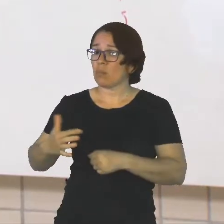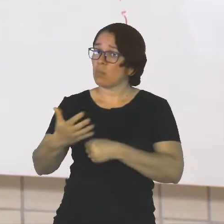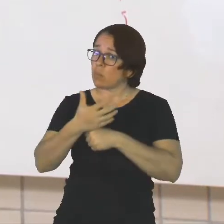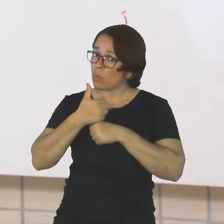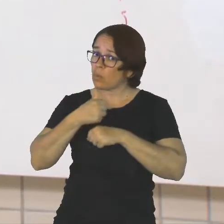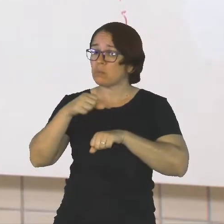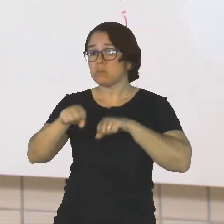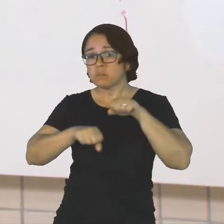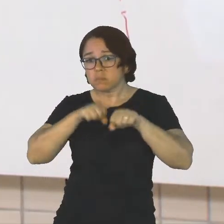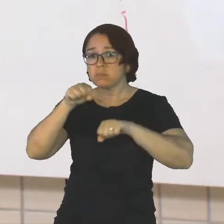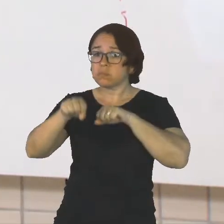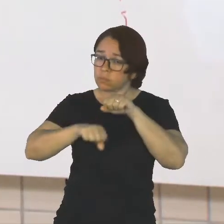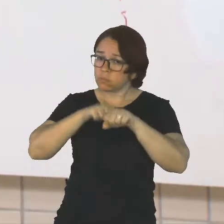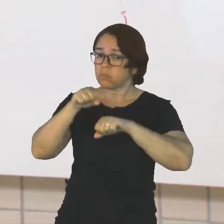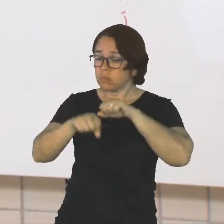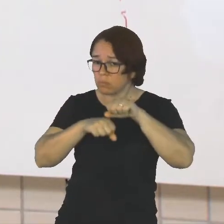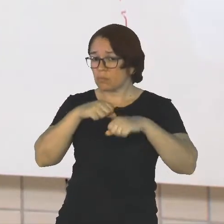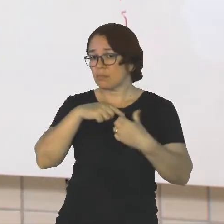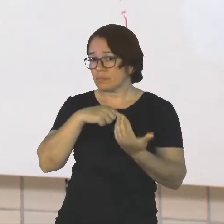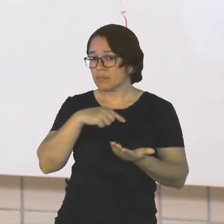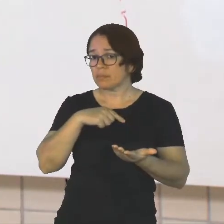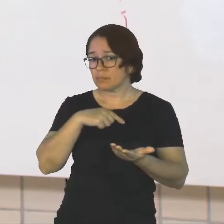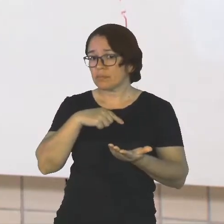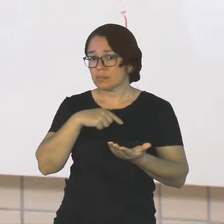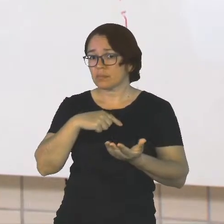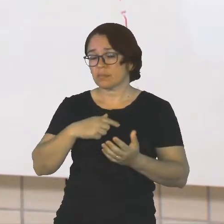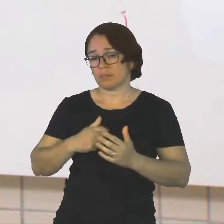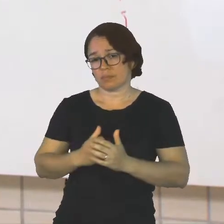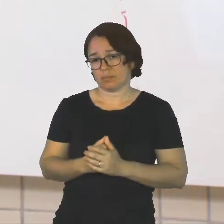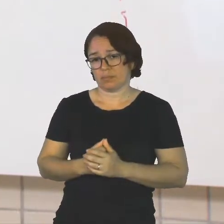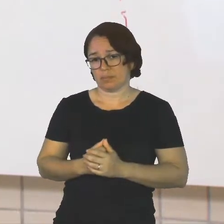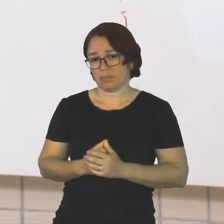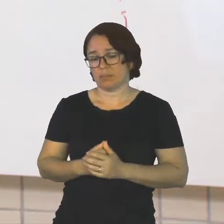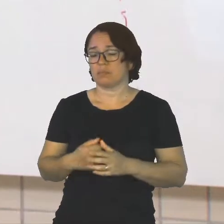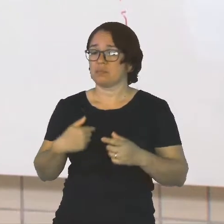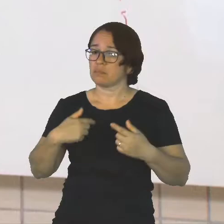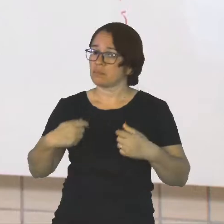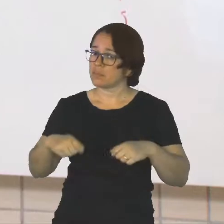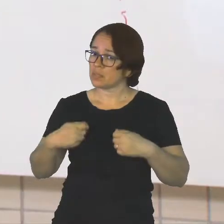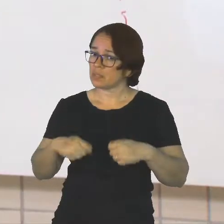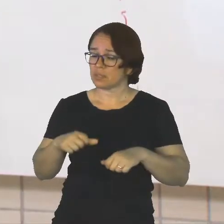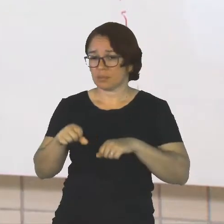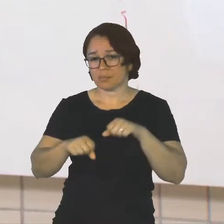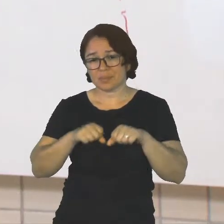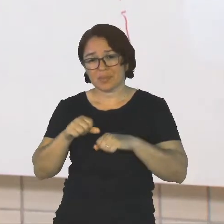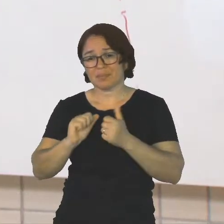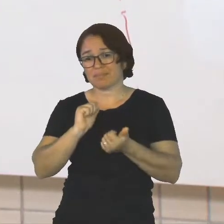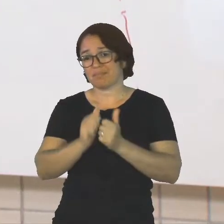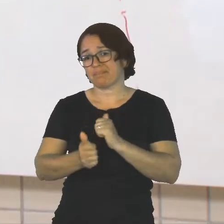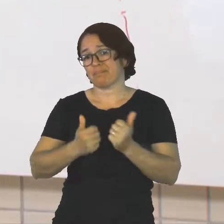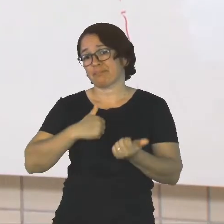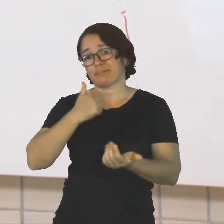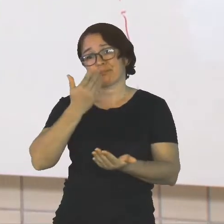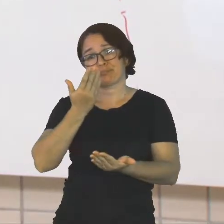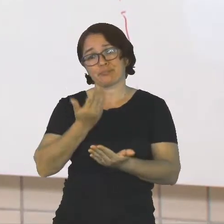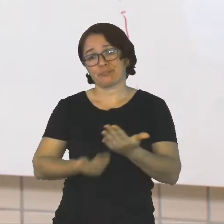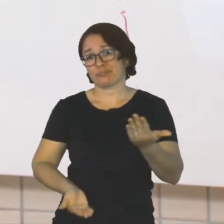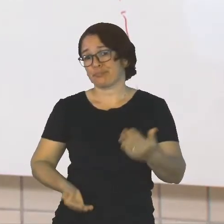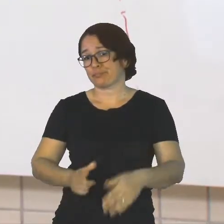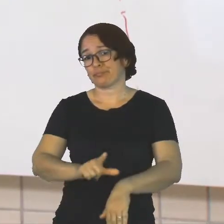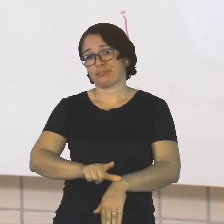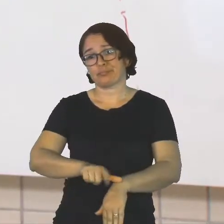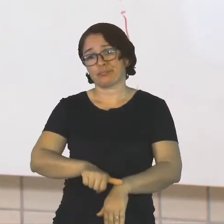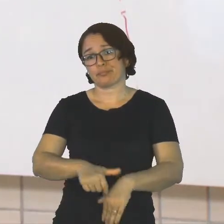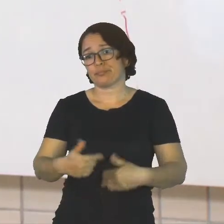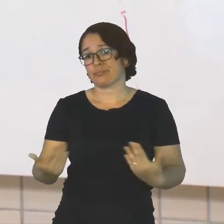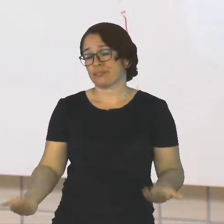profissional e a bicicleta é necessária. Ele deixou de participar de campeonato, então ele